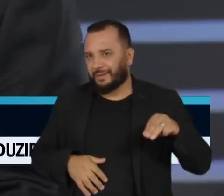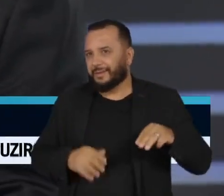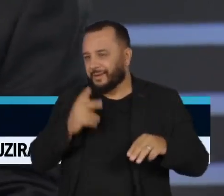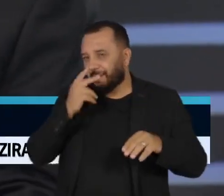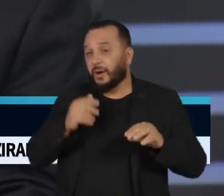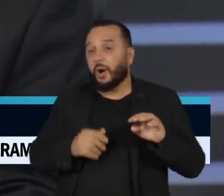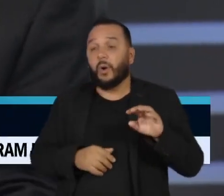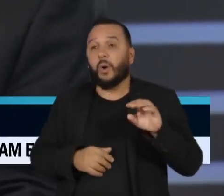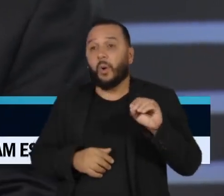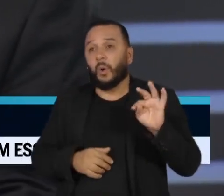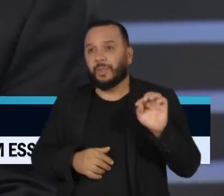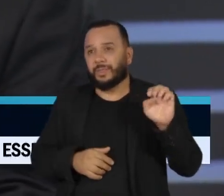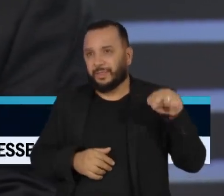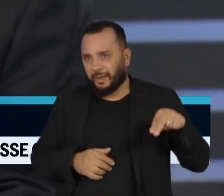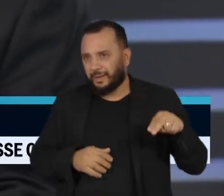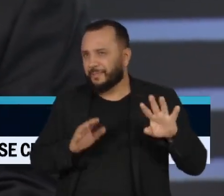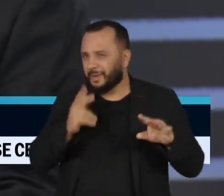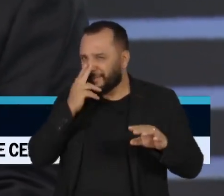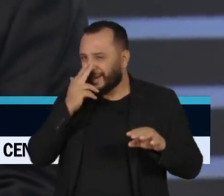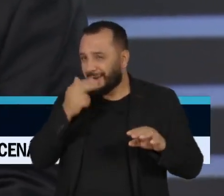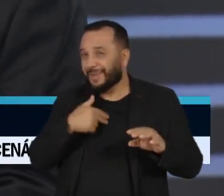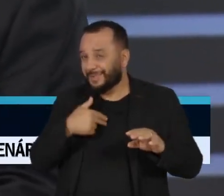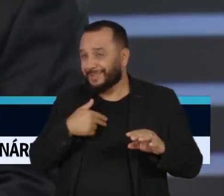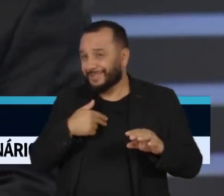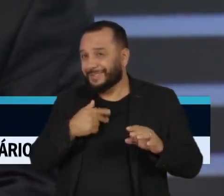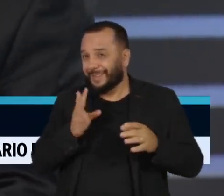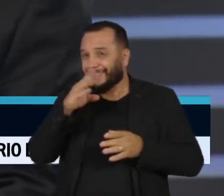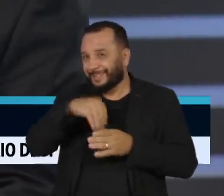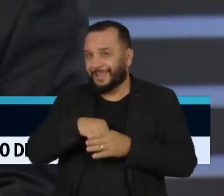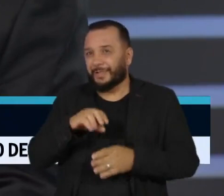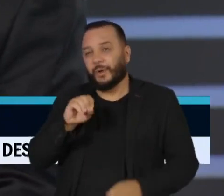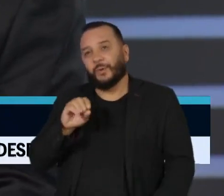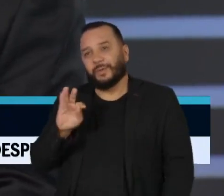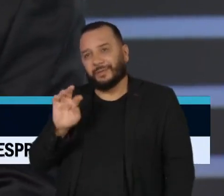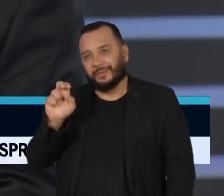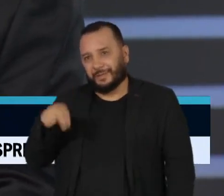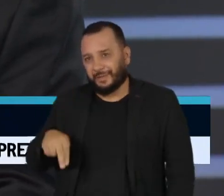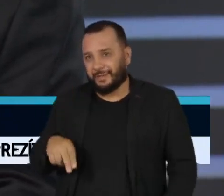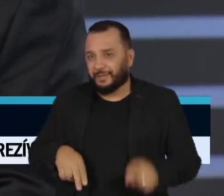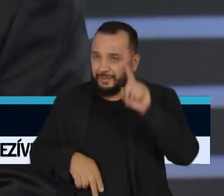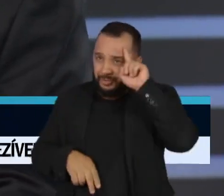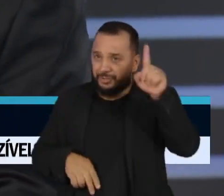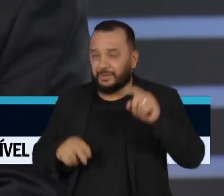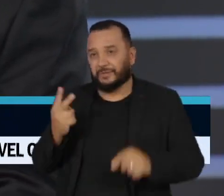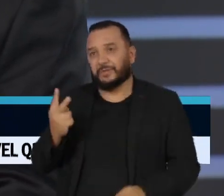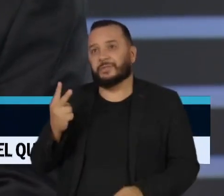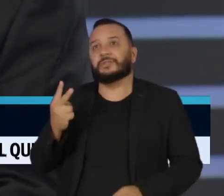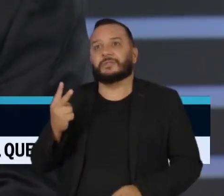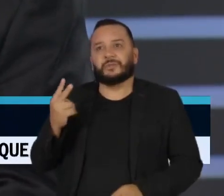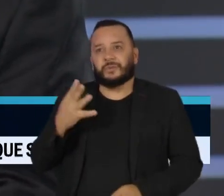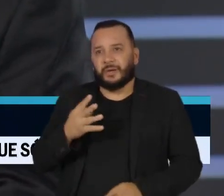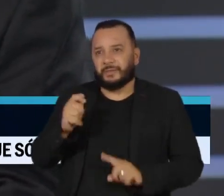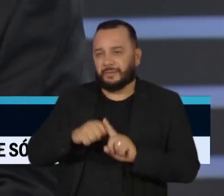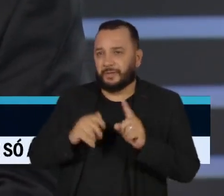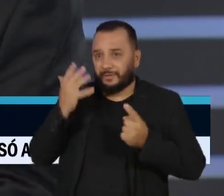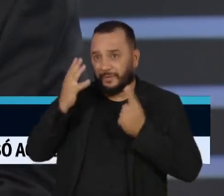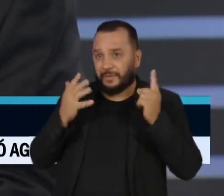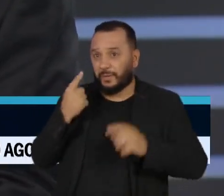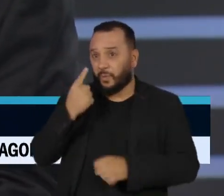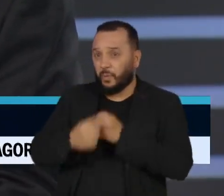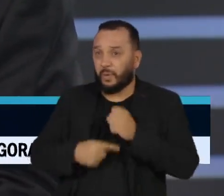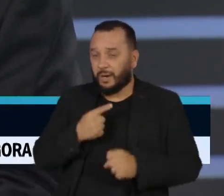causou a guerra né agora agora dia 24 de Fevereiro faz um ano né Essa guerra